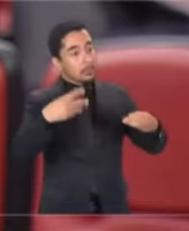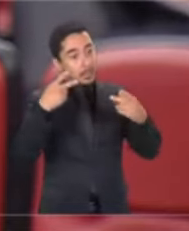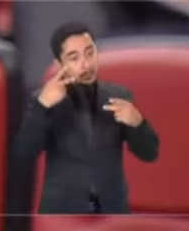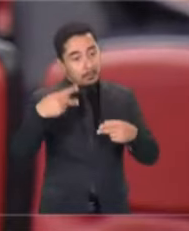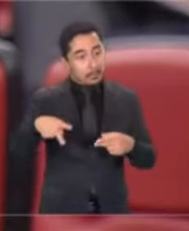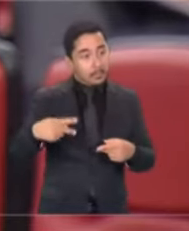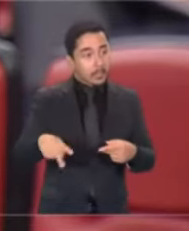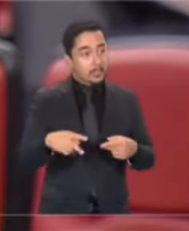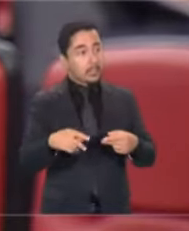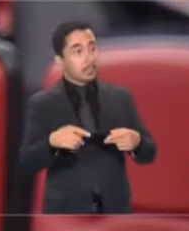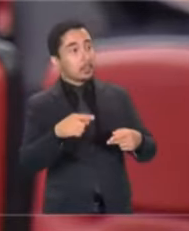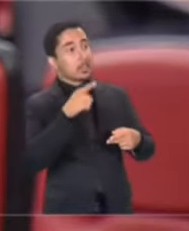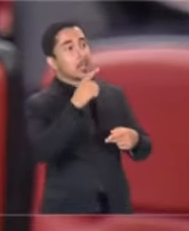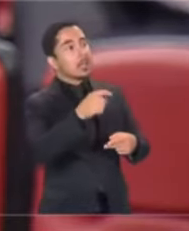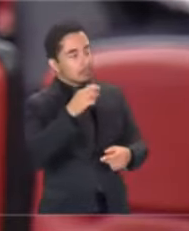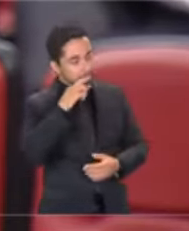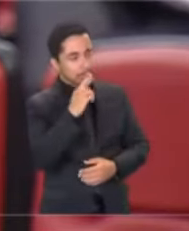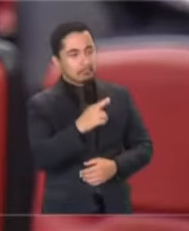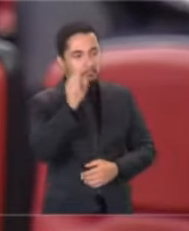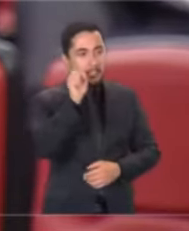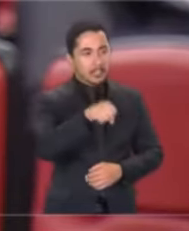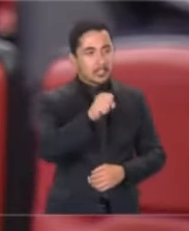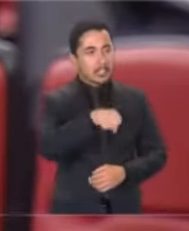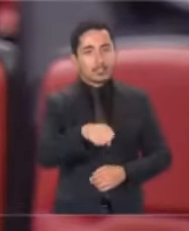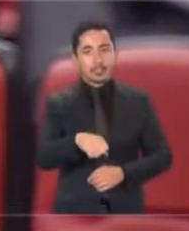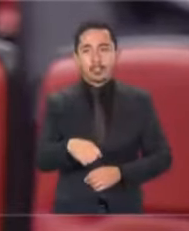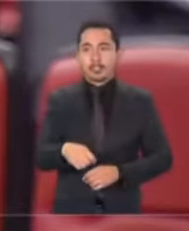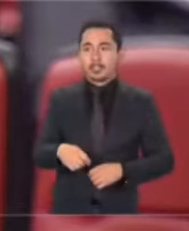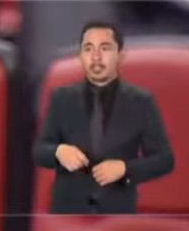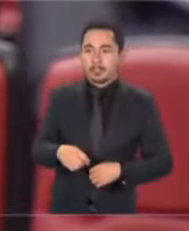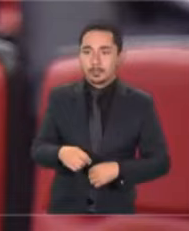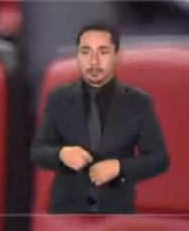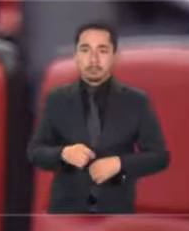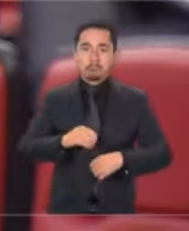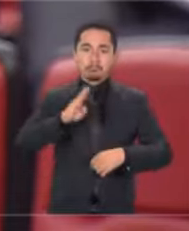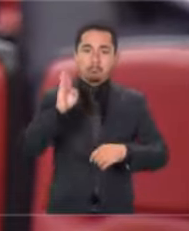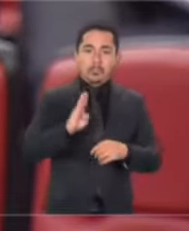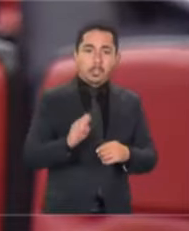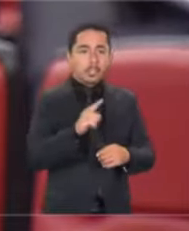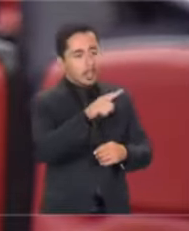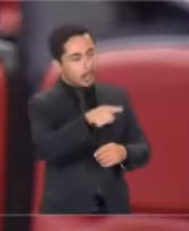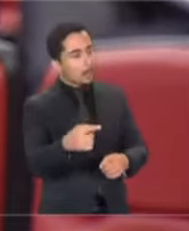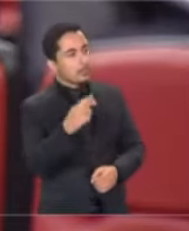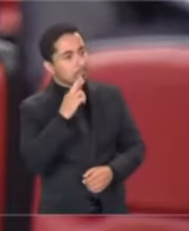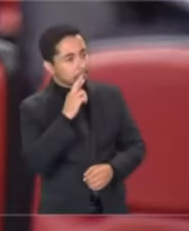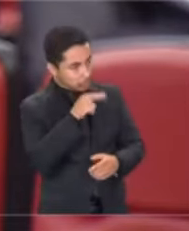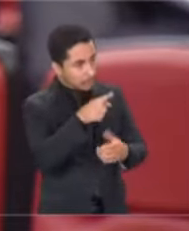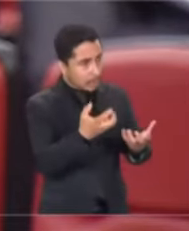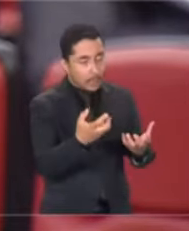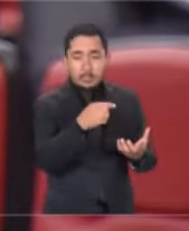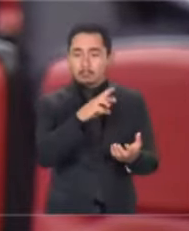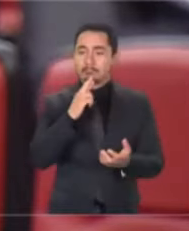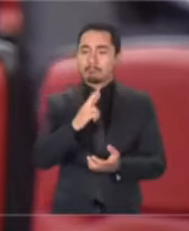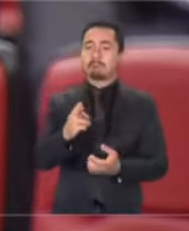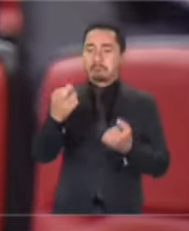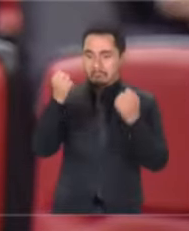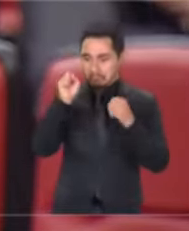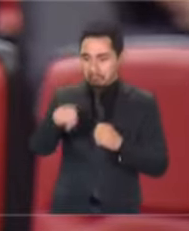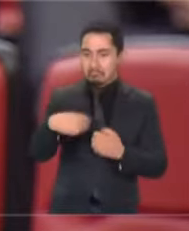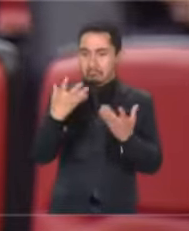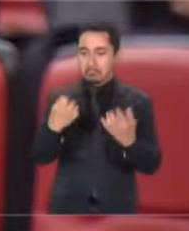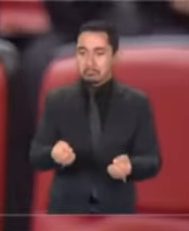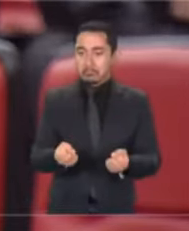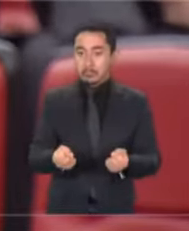pelo Ministério Público se já estava na política quando teve o rompimento do vínculo conjugal, respondeu que sim. Realizou atos preliminares de campanha.